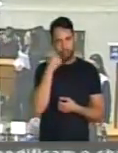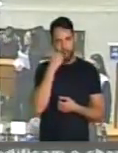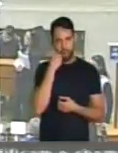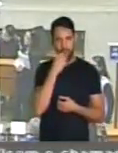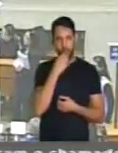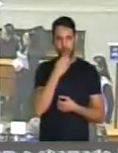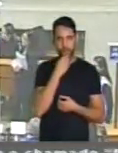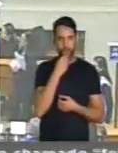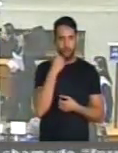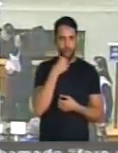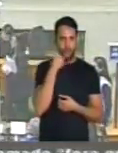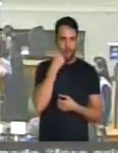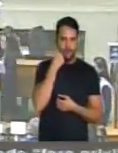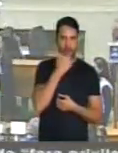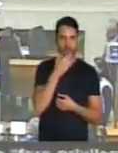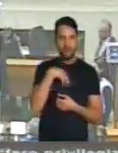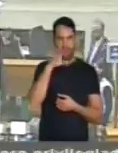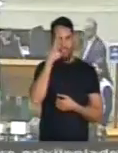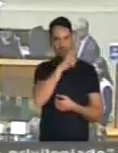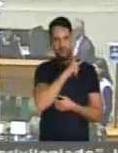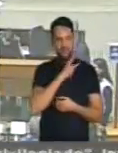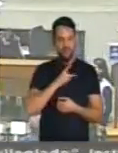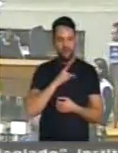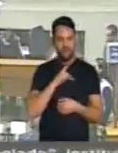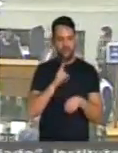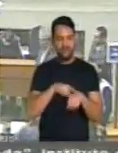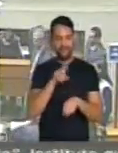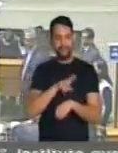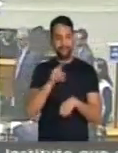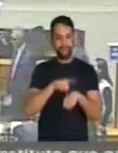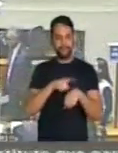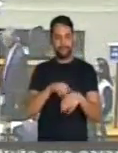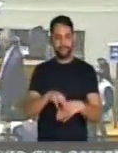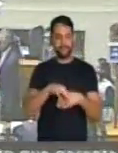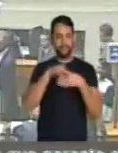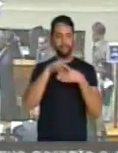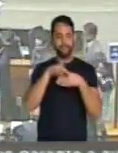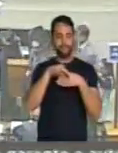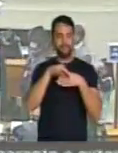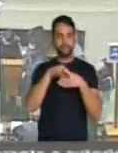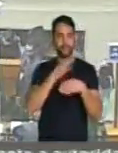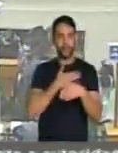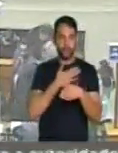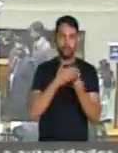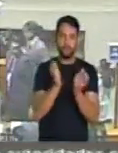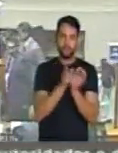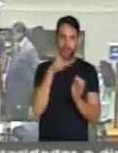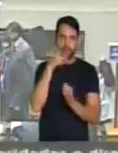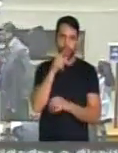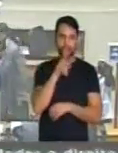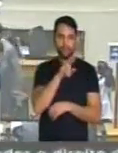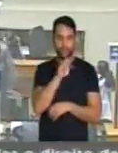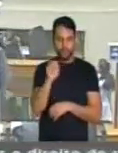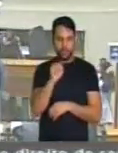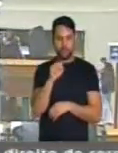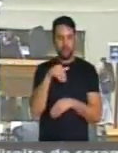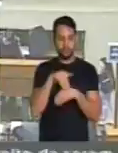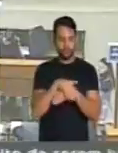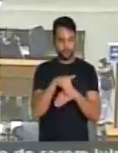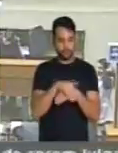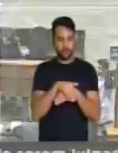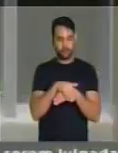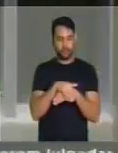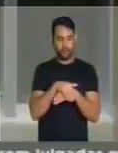senadores. Obrigado. Senhor presidente, eu uso o tempo de liderança do meu partido, o PROS, nesta